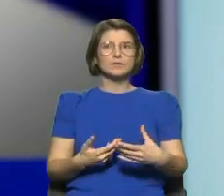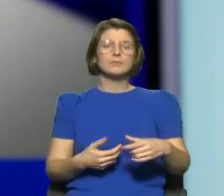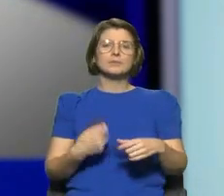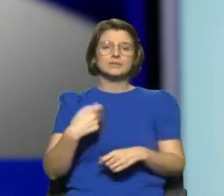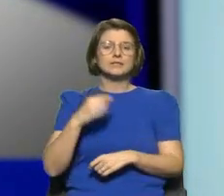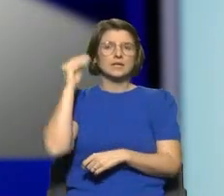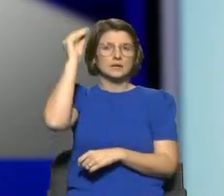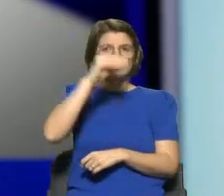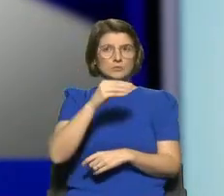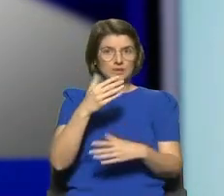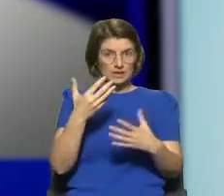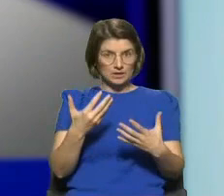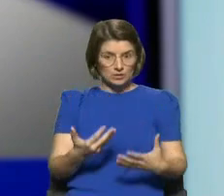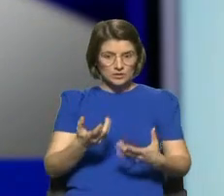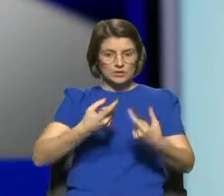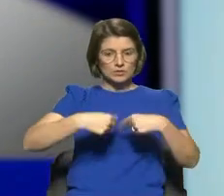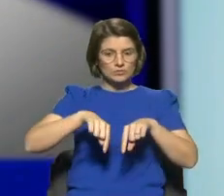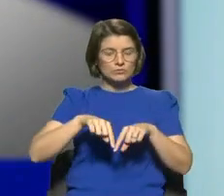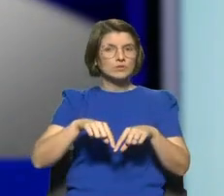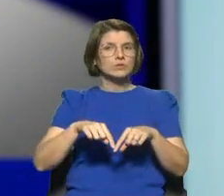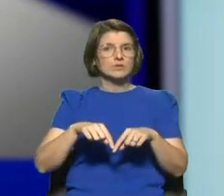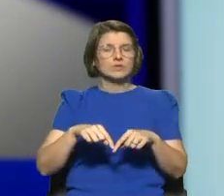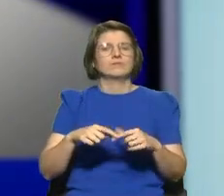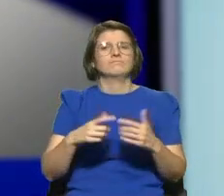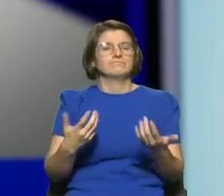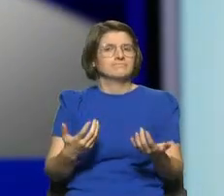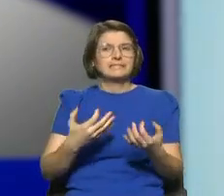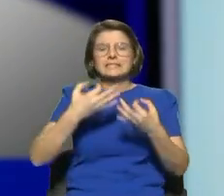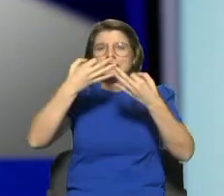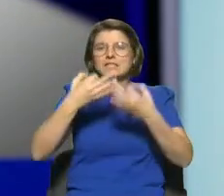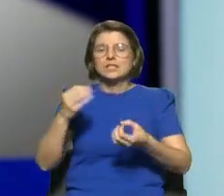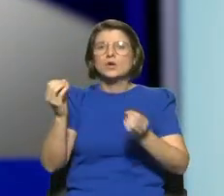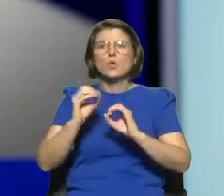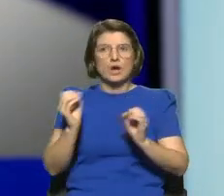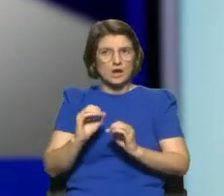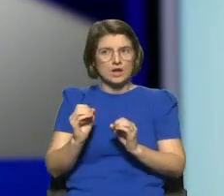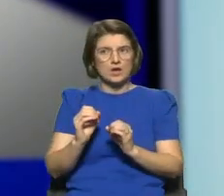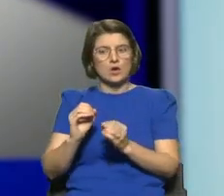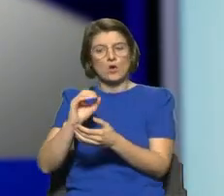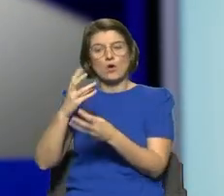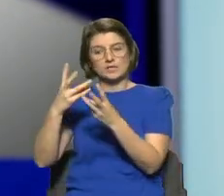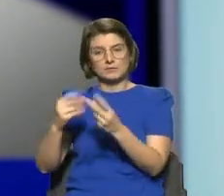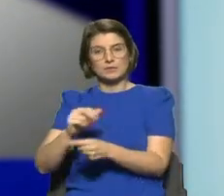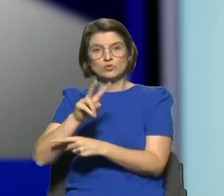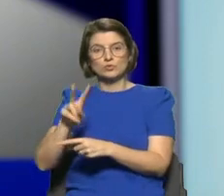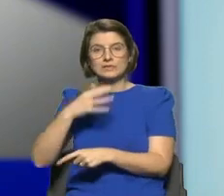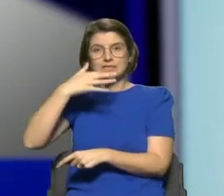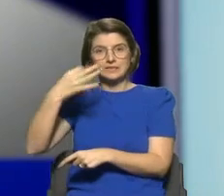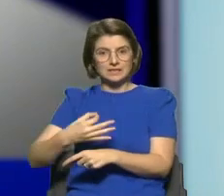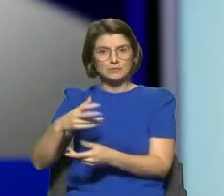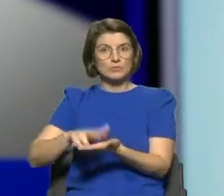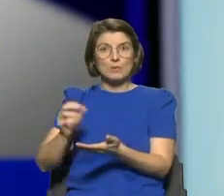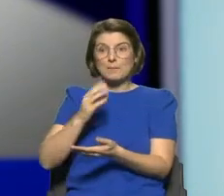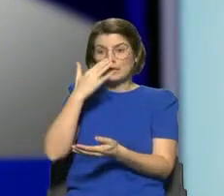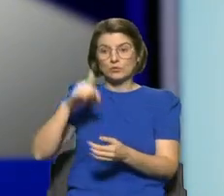República nos ouve que há condições para garantir a aprovação de um segundo orçamento e a ajuizar pela notícia